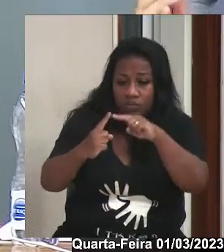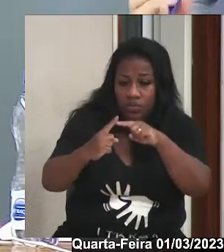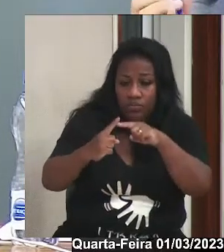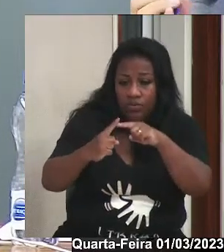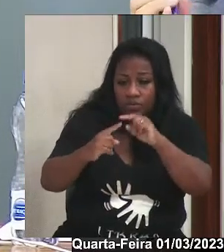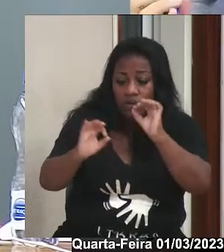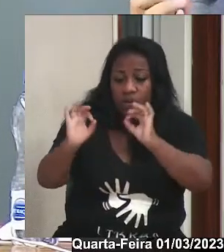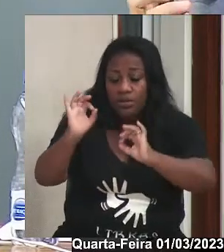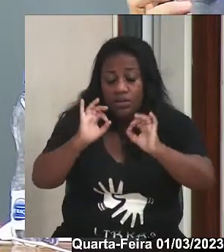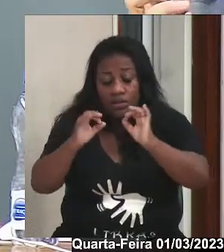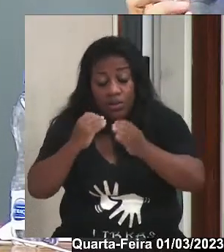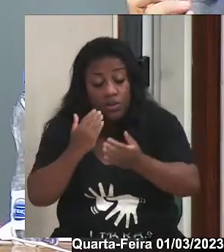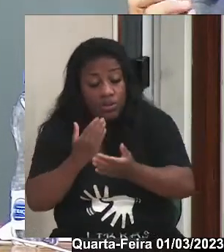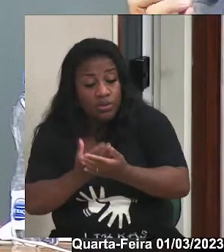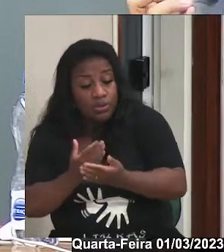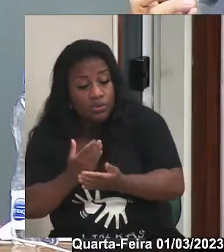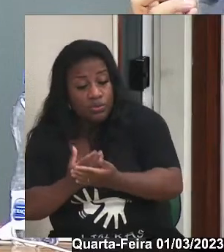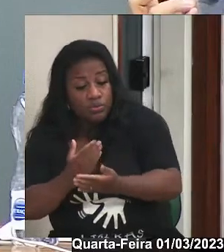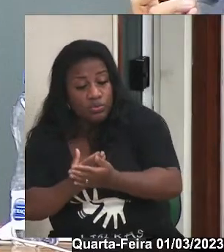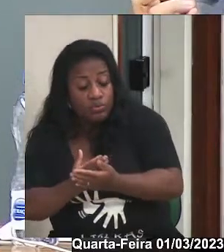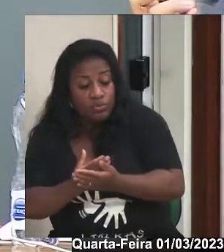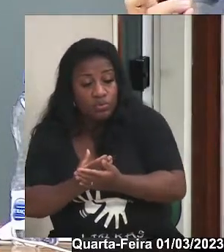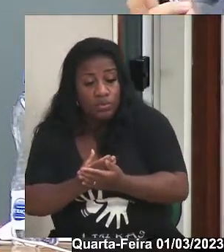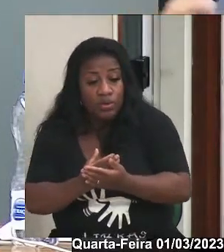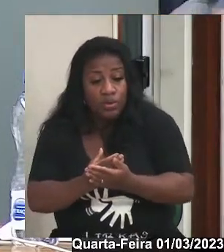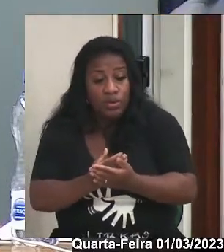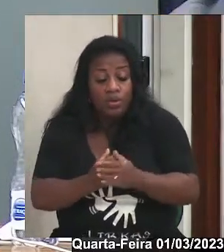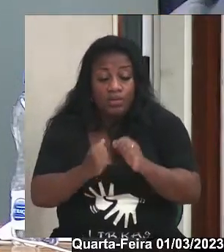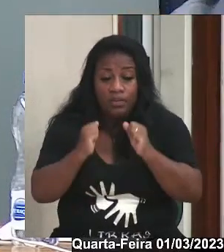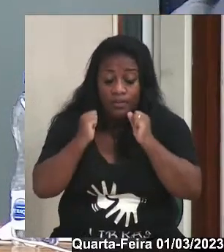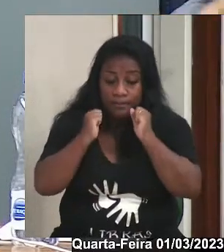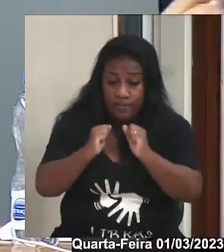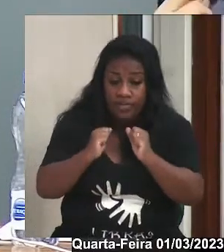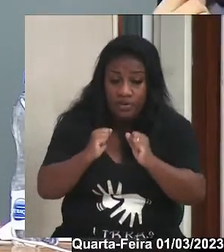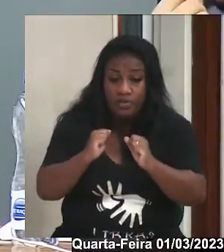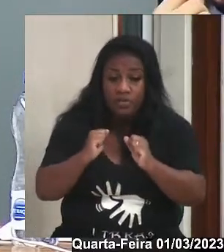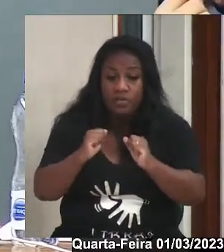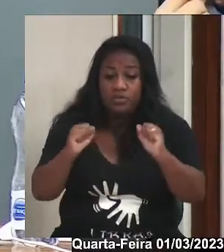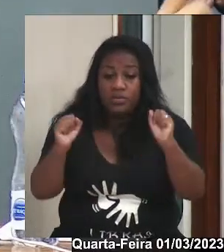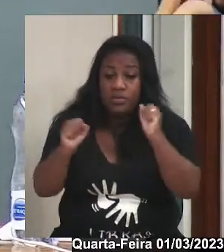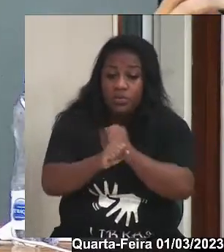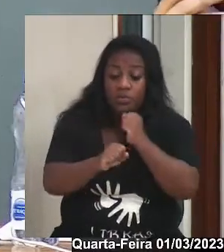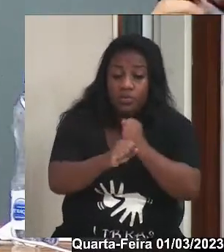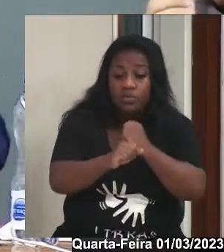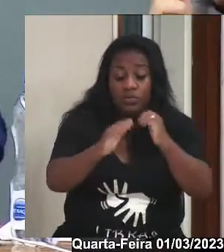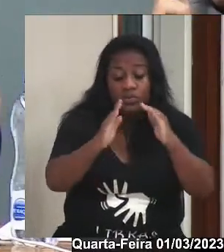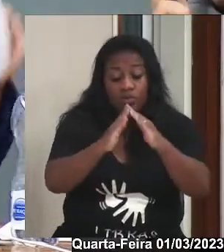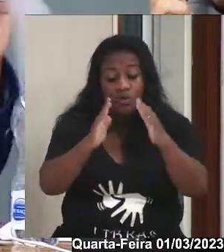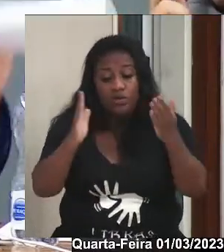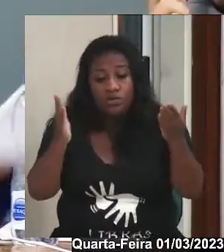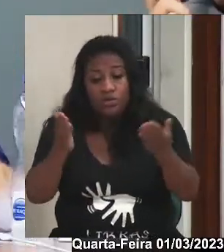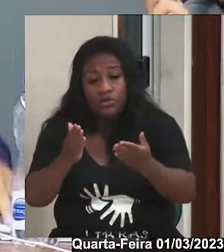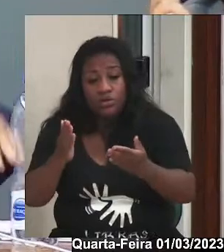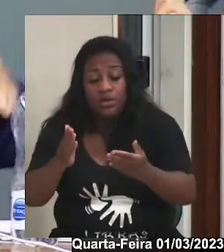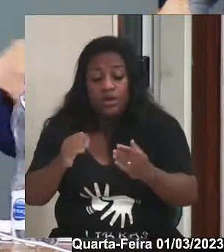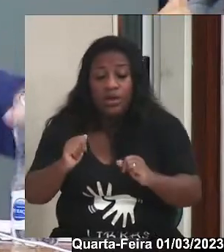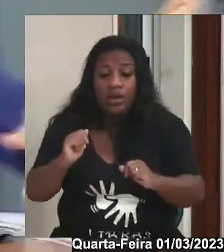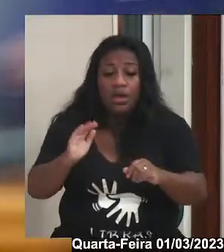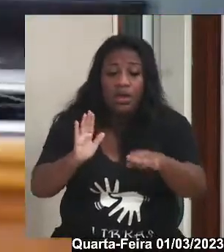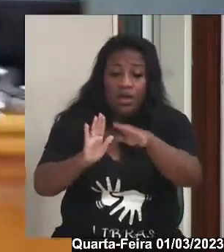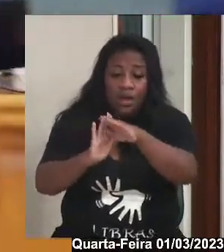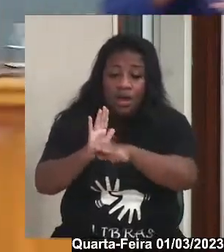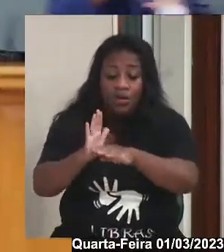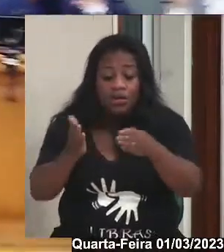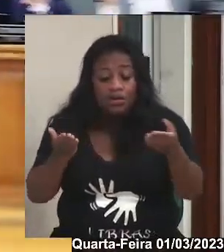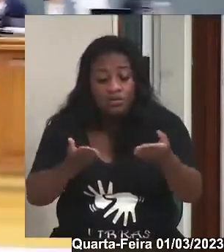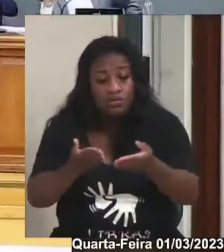Obras, para que seja realizado estudo para autorização de convênio visando moradia popular. O bloco de indicações de autoria do